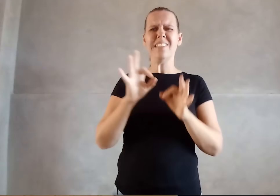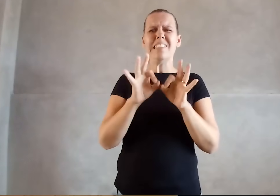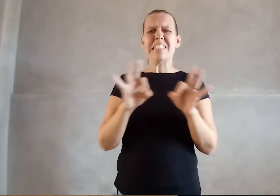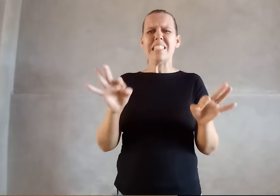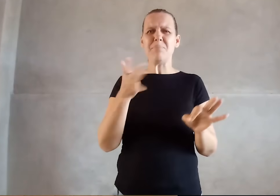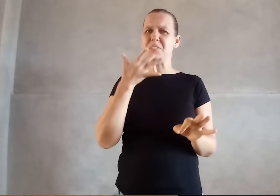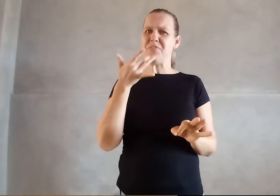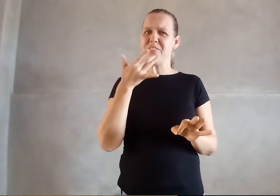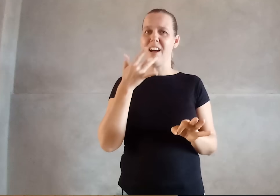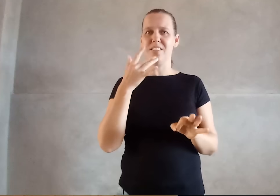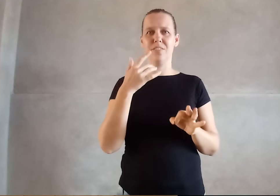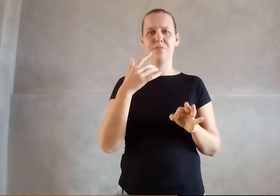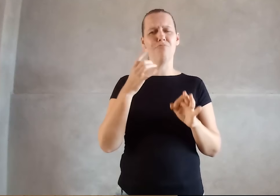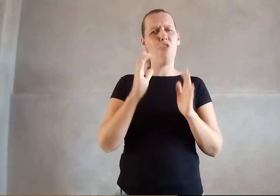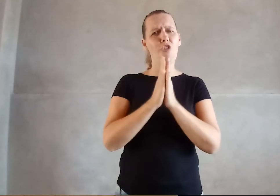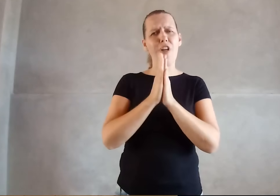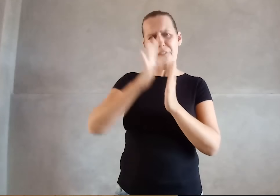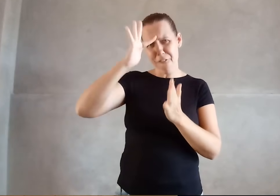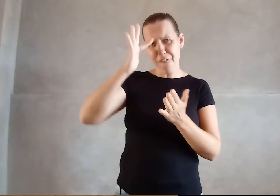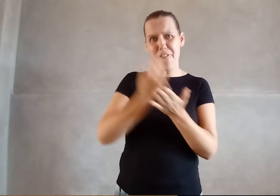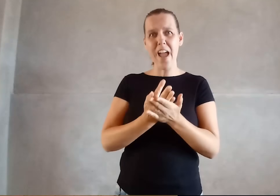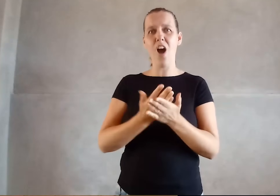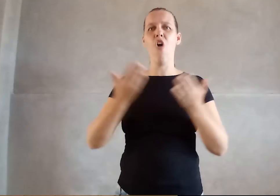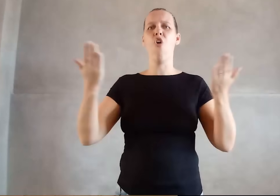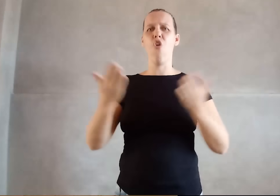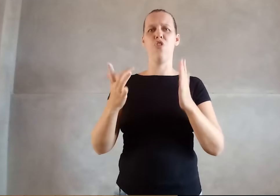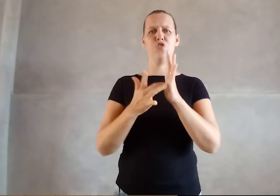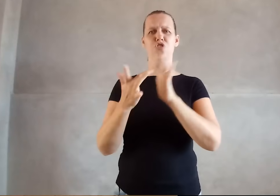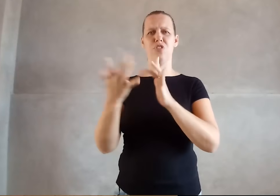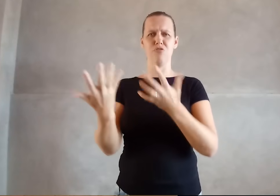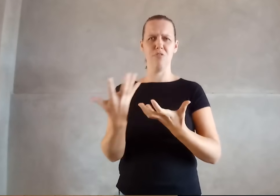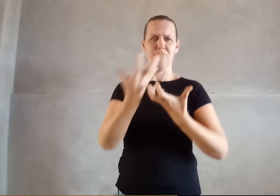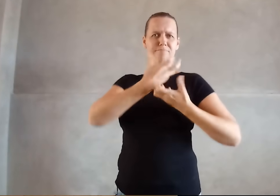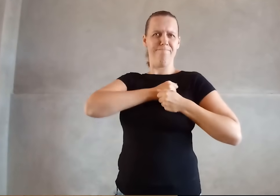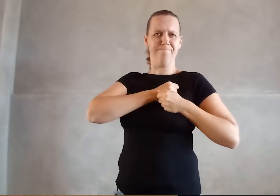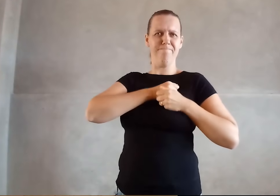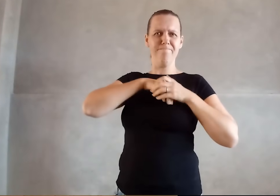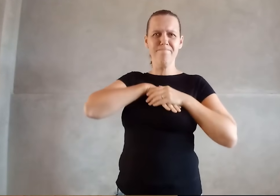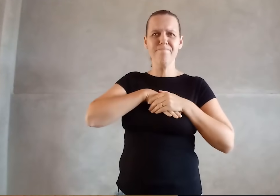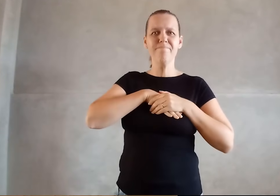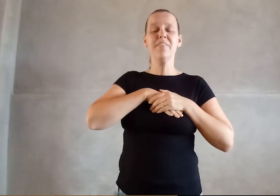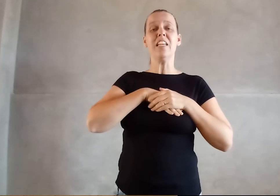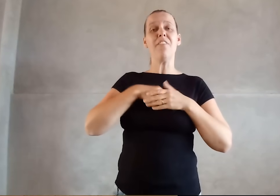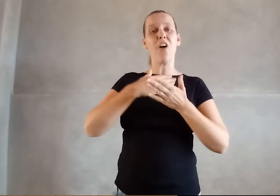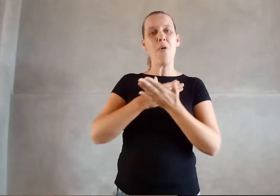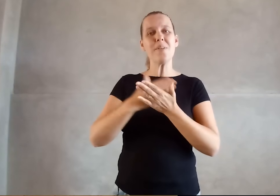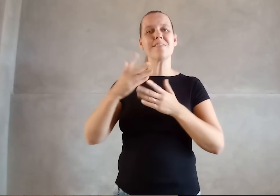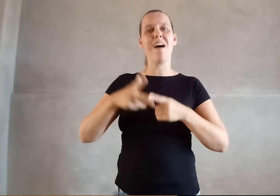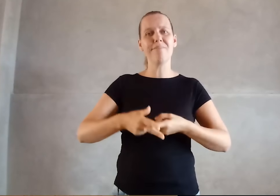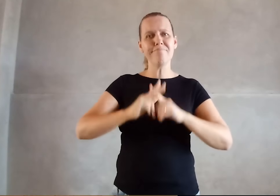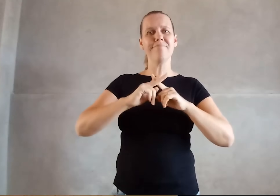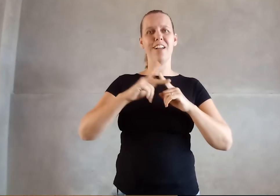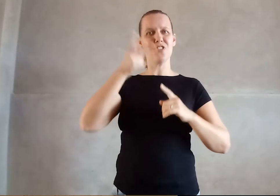seu coração e começará a construir a história que Ele planejou antes de você nascer para você. Também quero convidar você que já tem uma fé